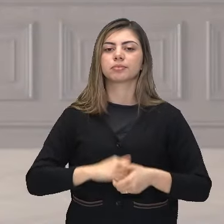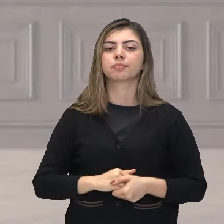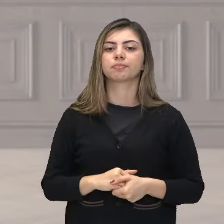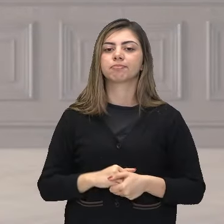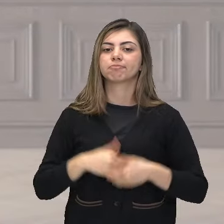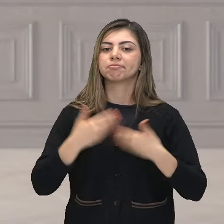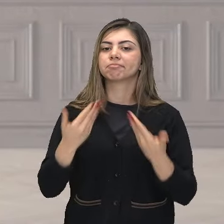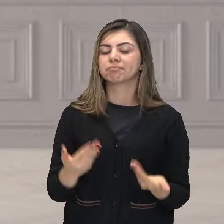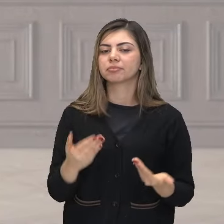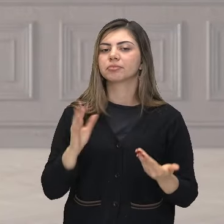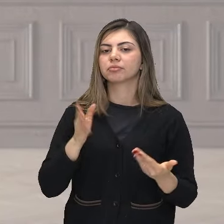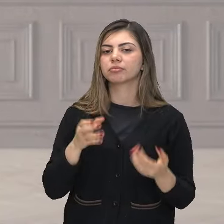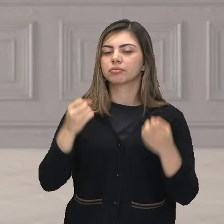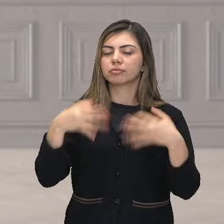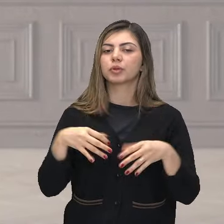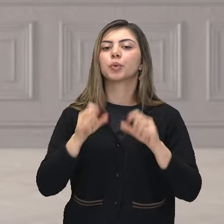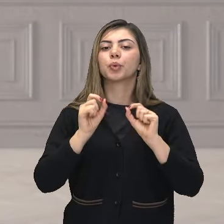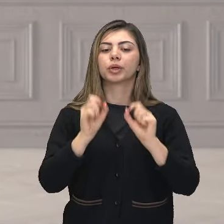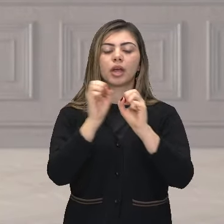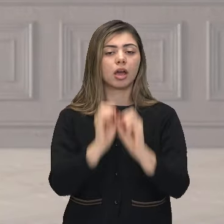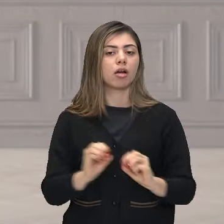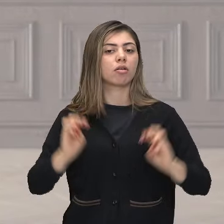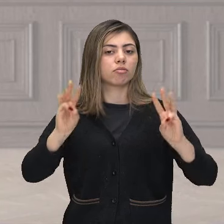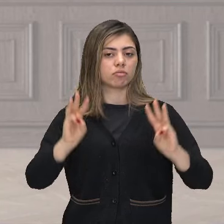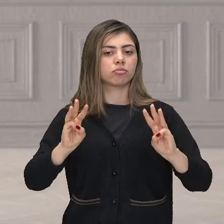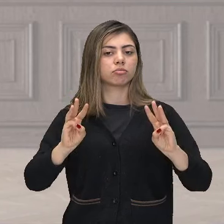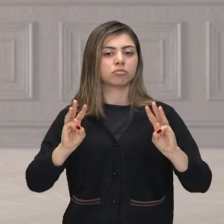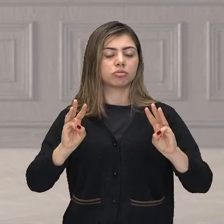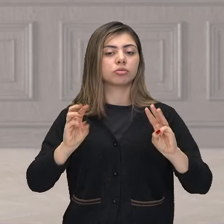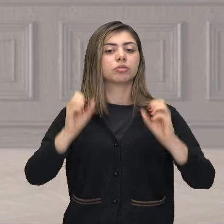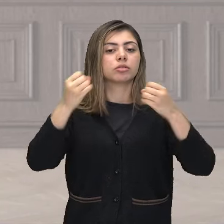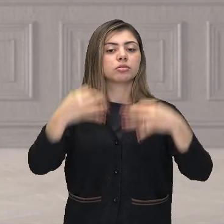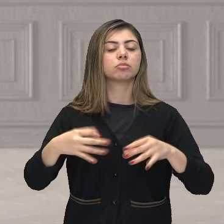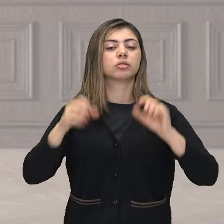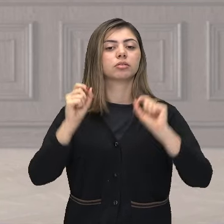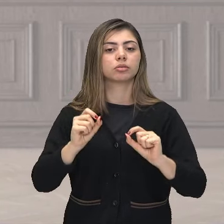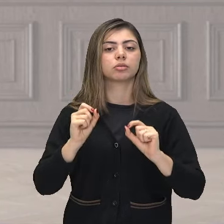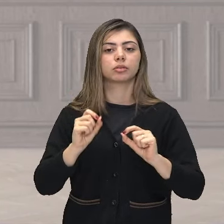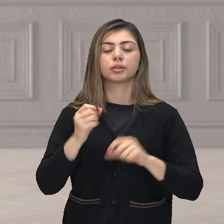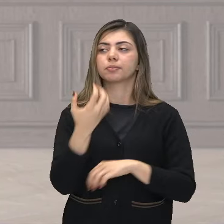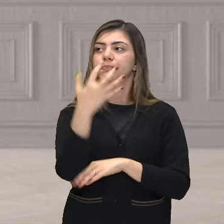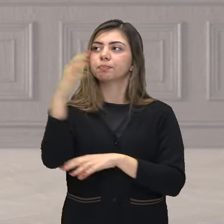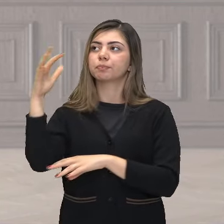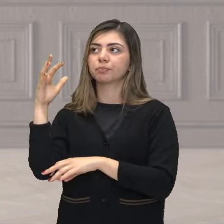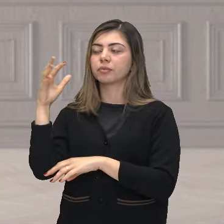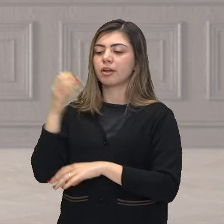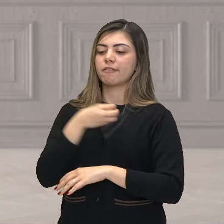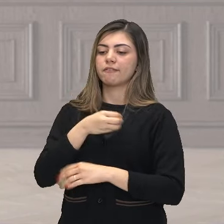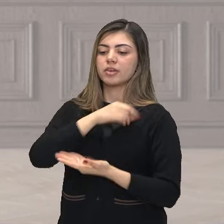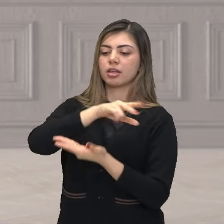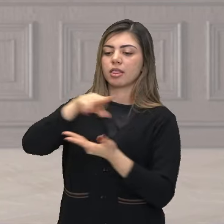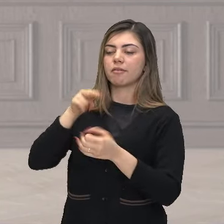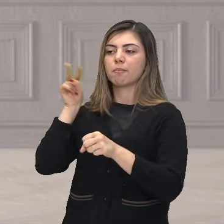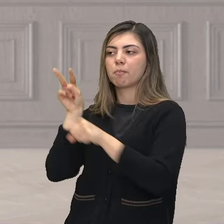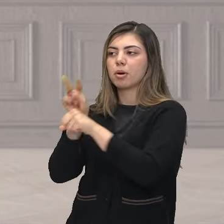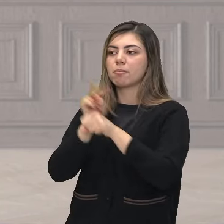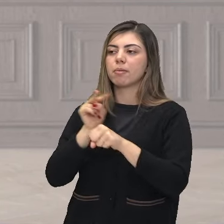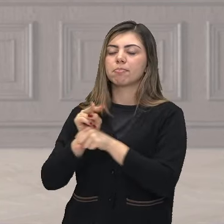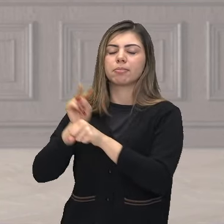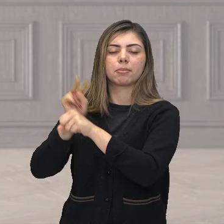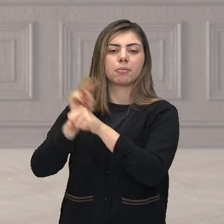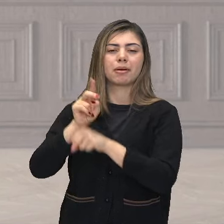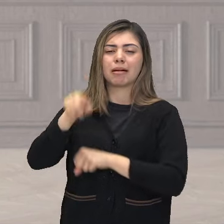conforme destacado pela Organização das Nações Unidas a ONU a preservação da biodiversidade é